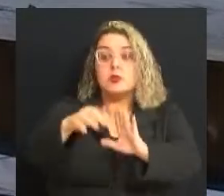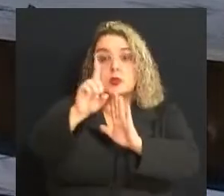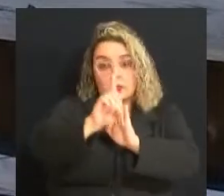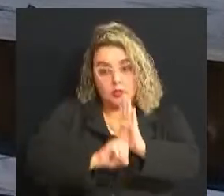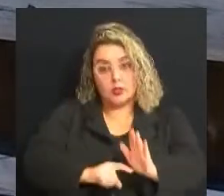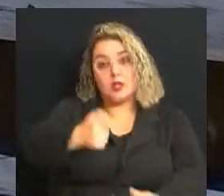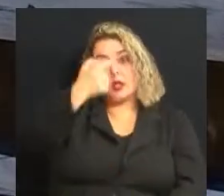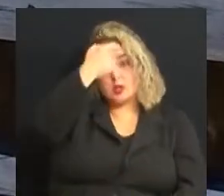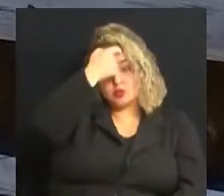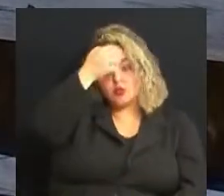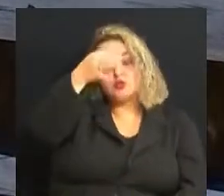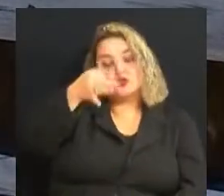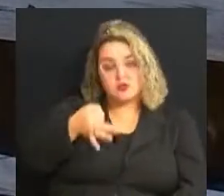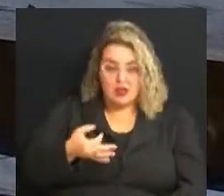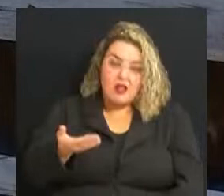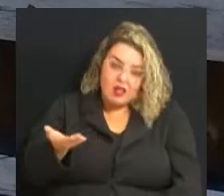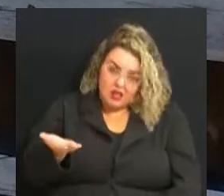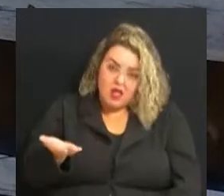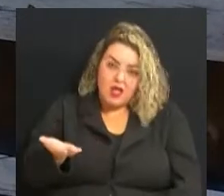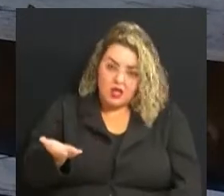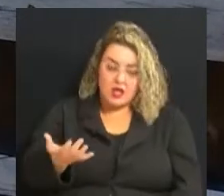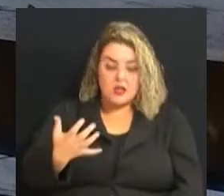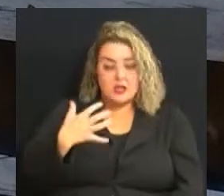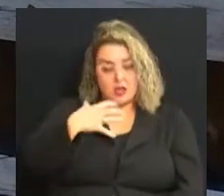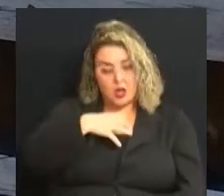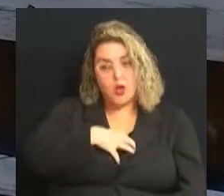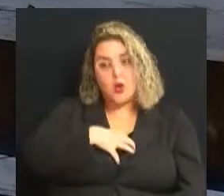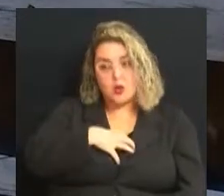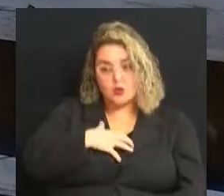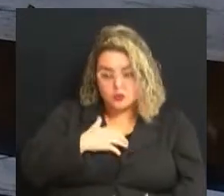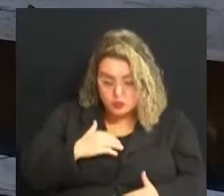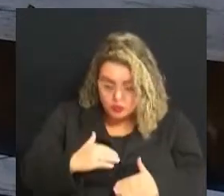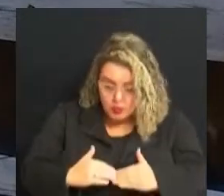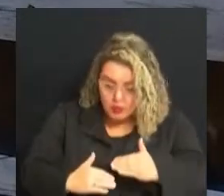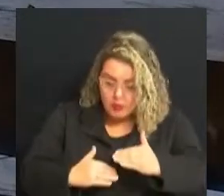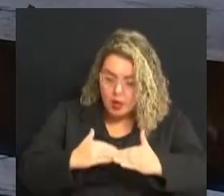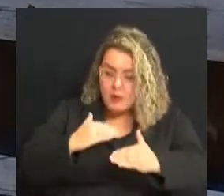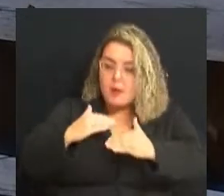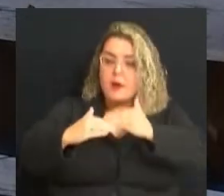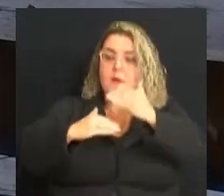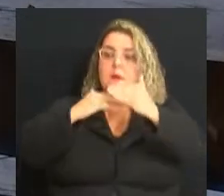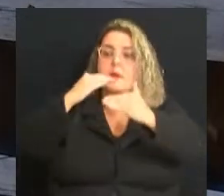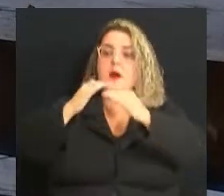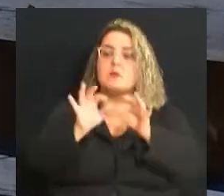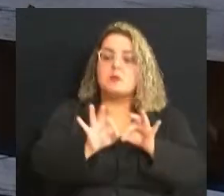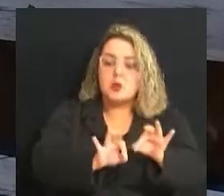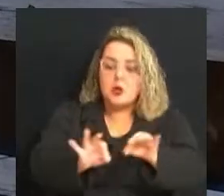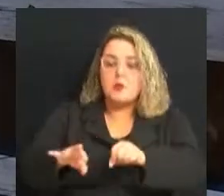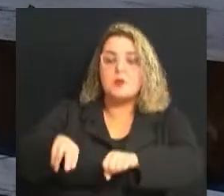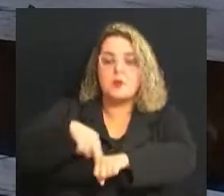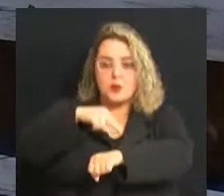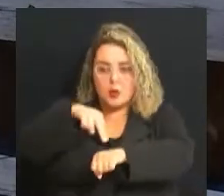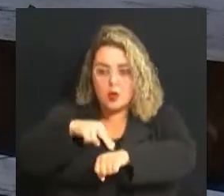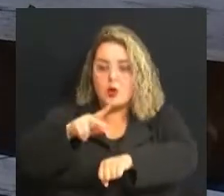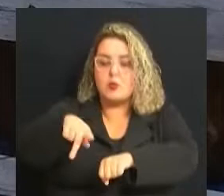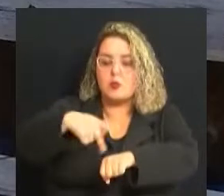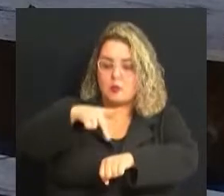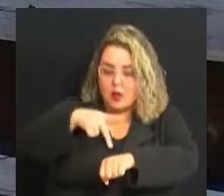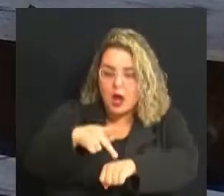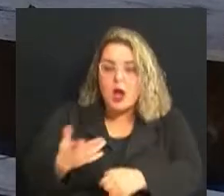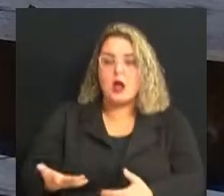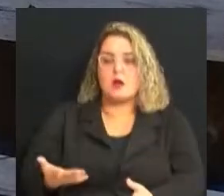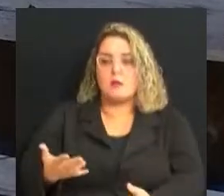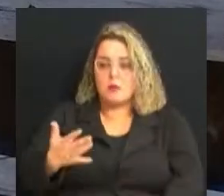um direito de cidadania né e é uma forma de eu construir um projeto para nação